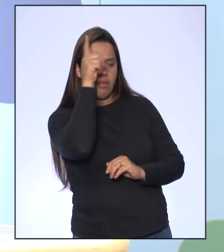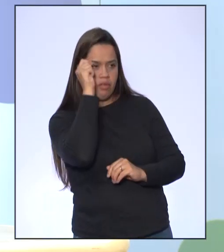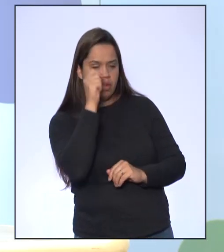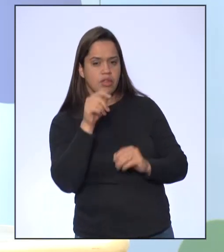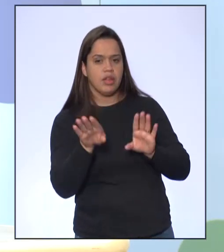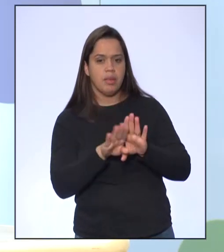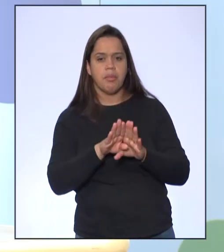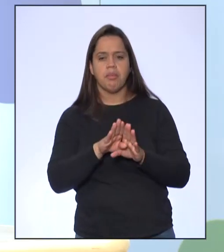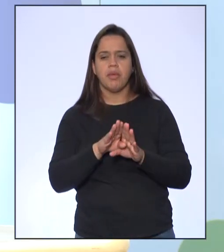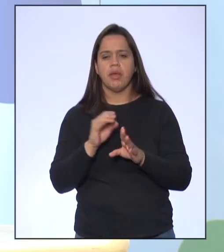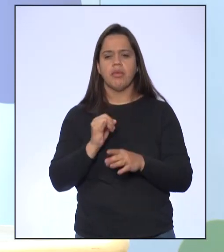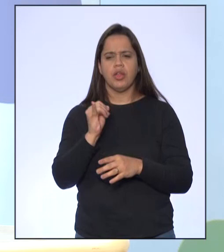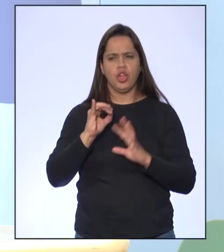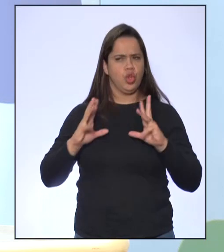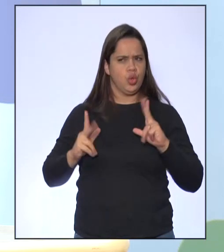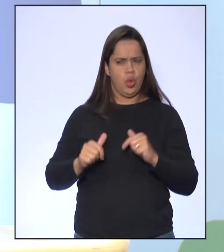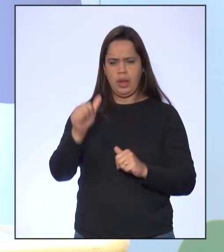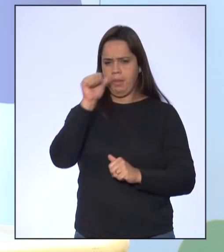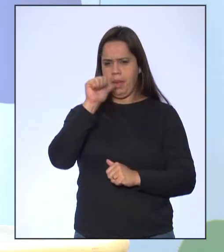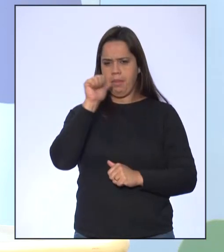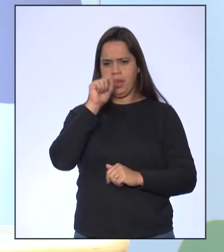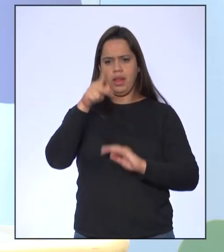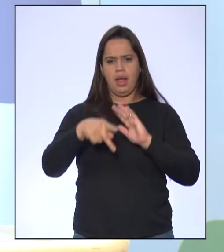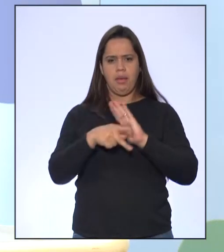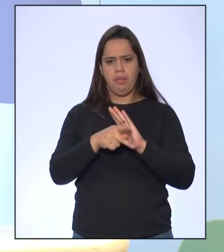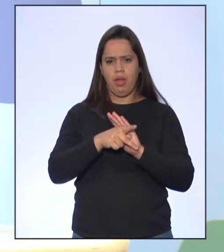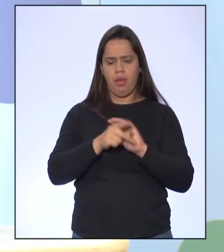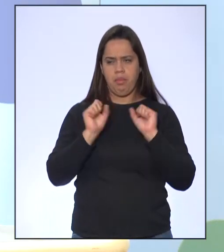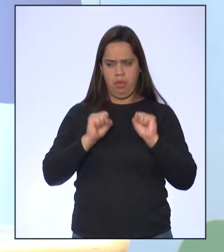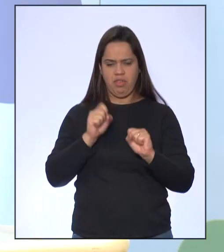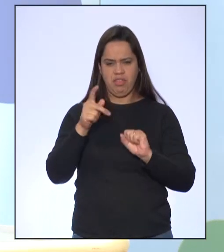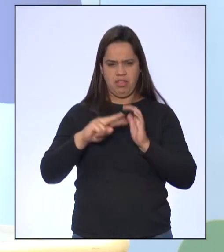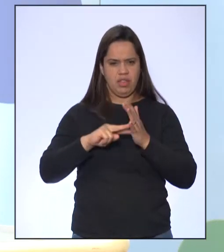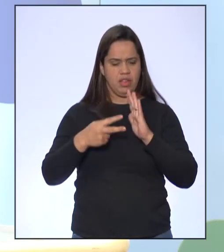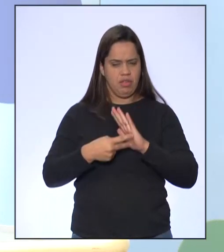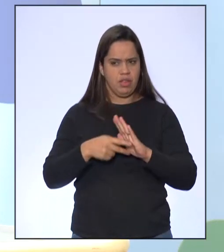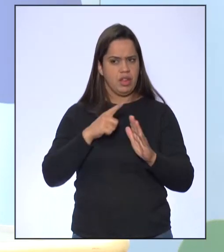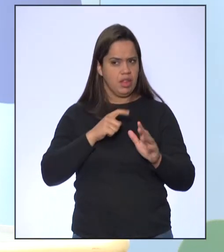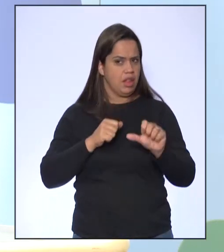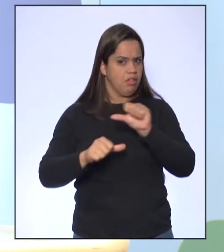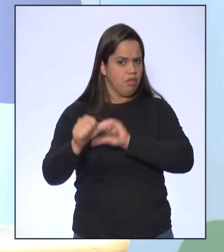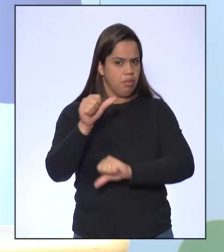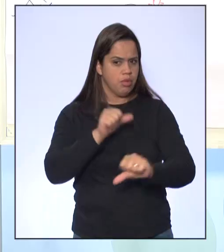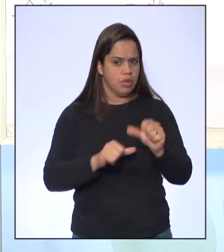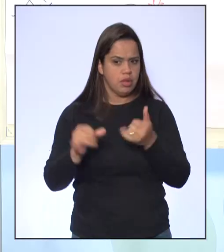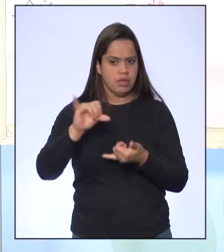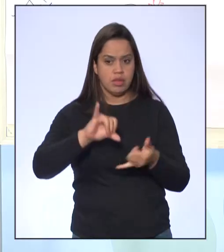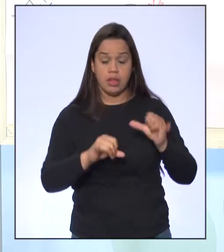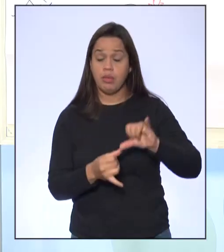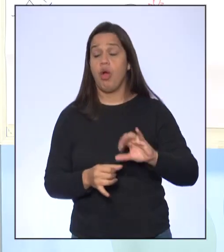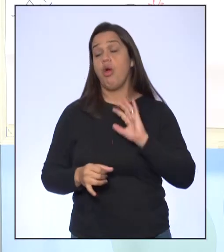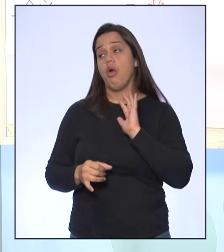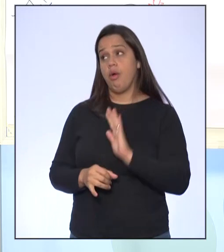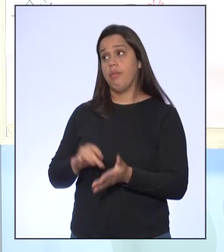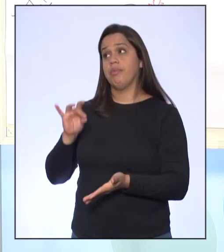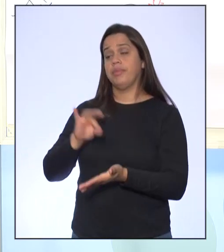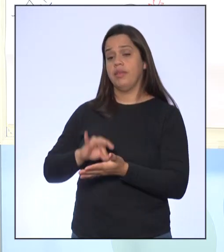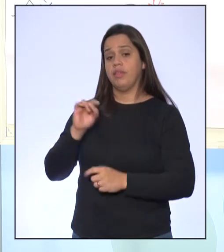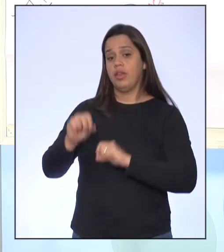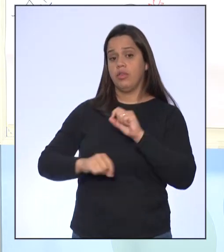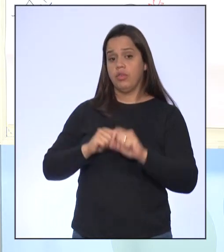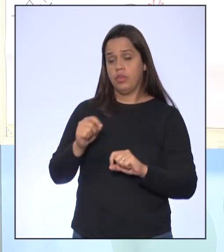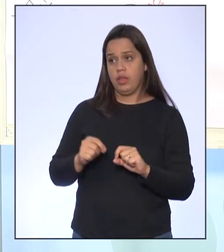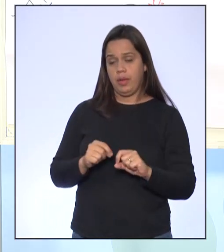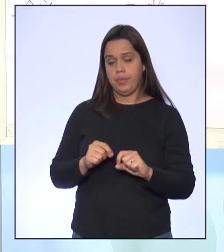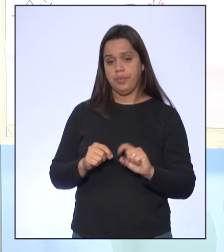as bebidas, todos os tipos de bebida a gente pode considerar que houve uma reação química? Na verdade, ali, o